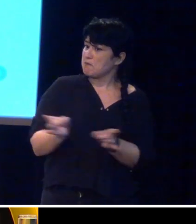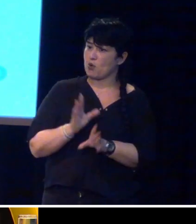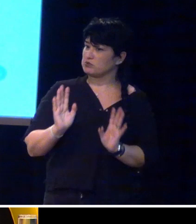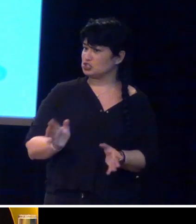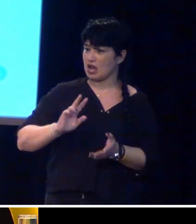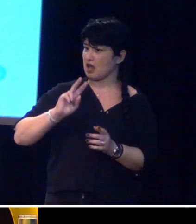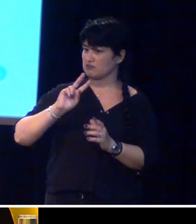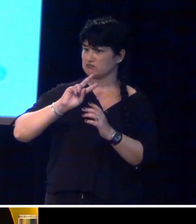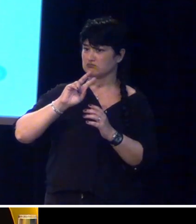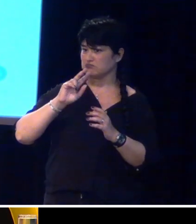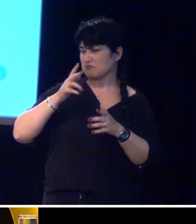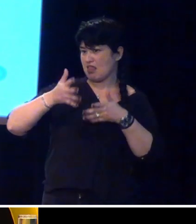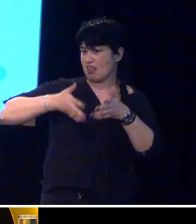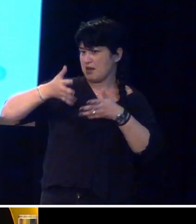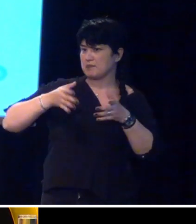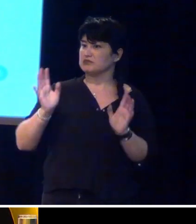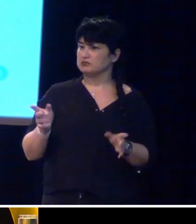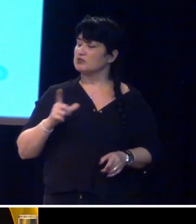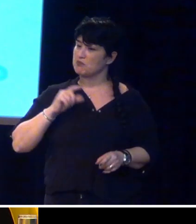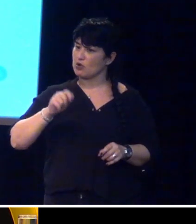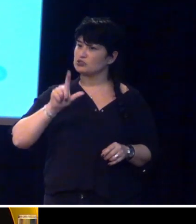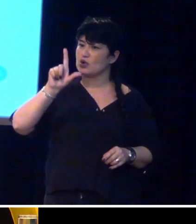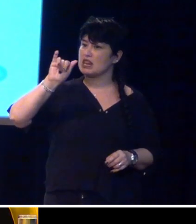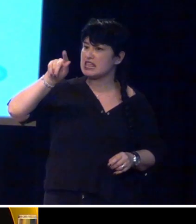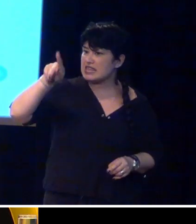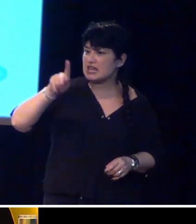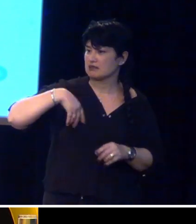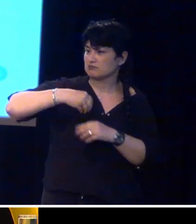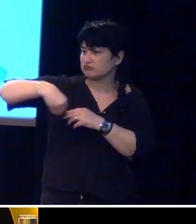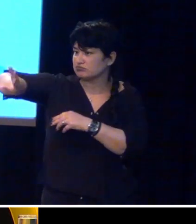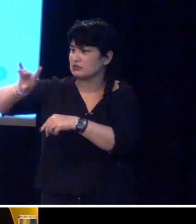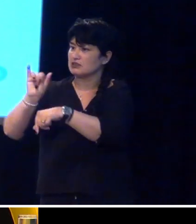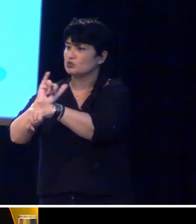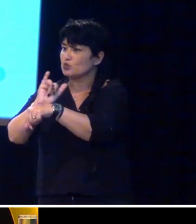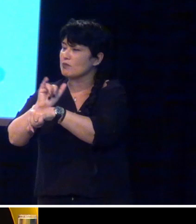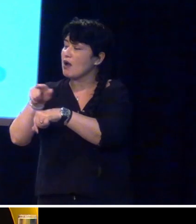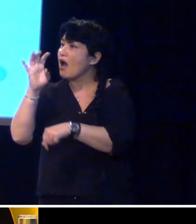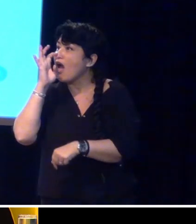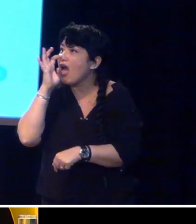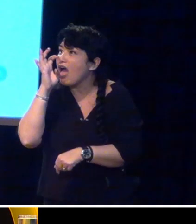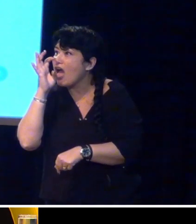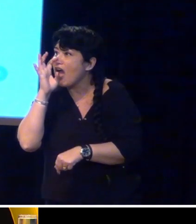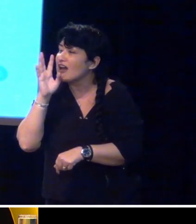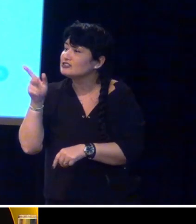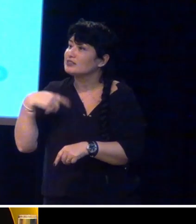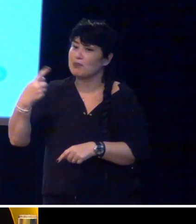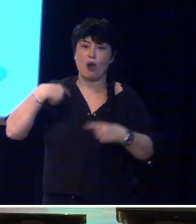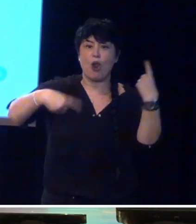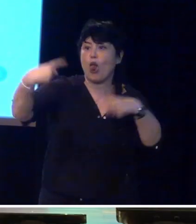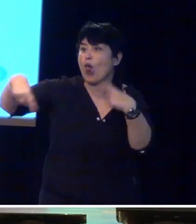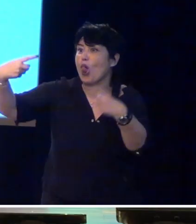ele usa o WhatsApp para mandar o link do YouTube para os alunos assistirem e ser debatido em sala de